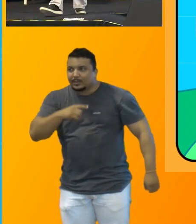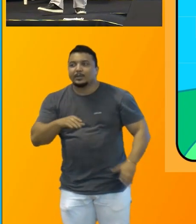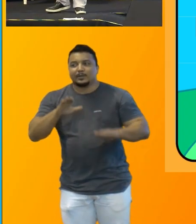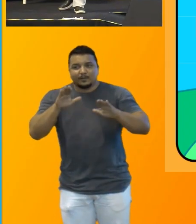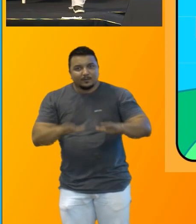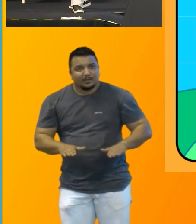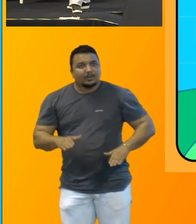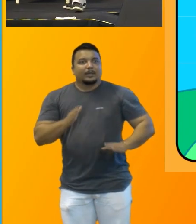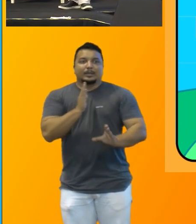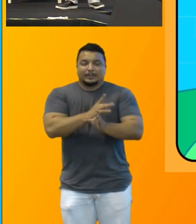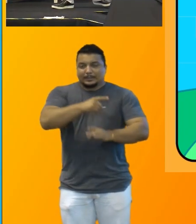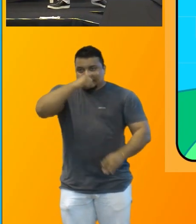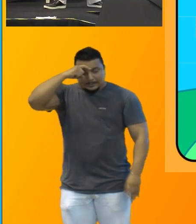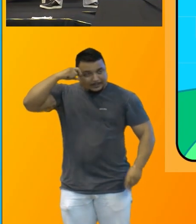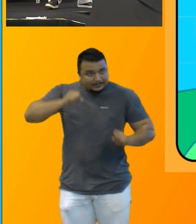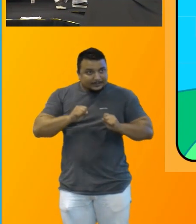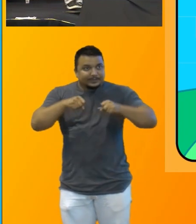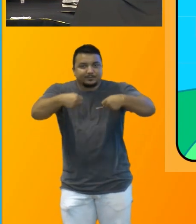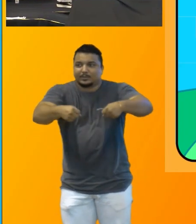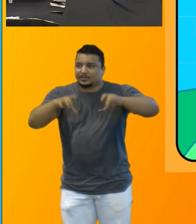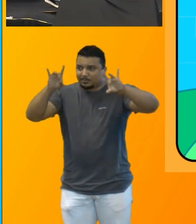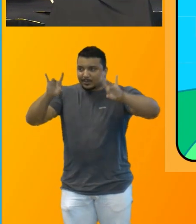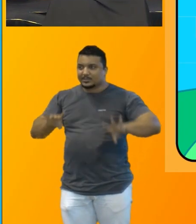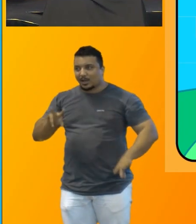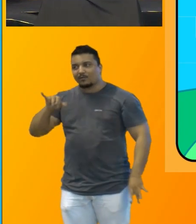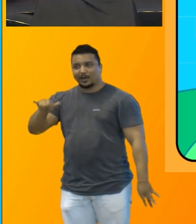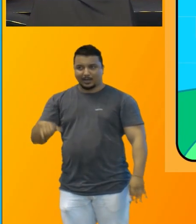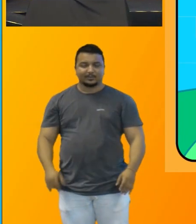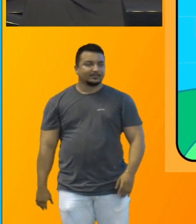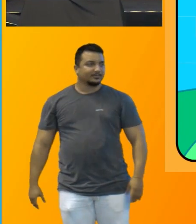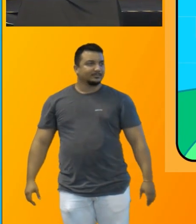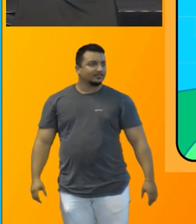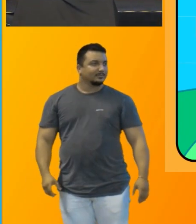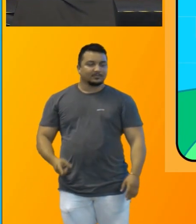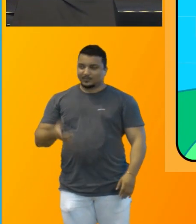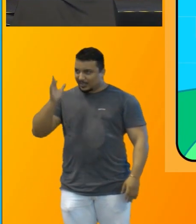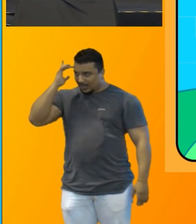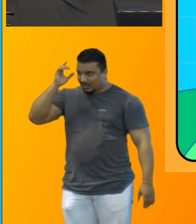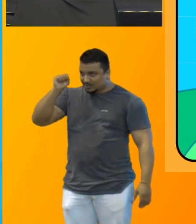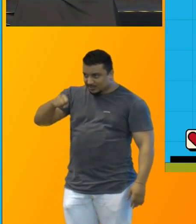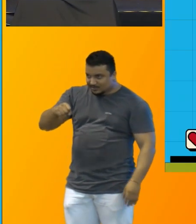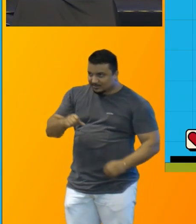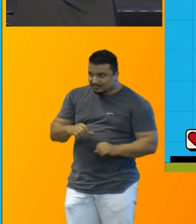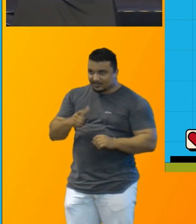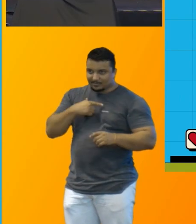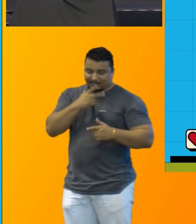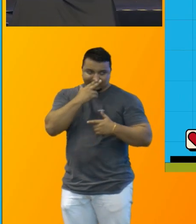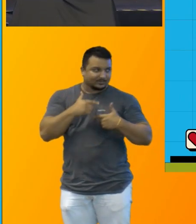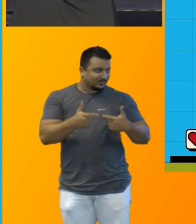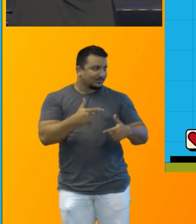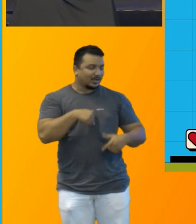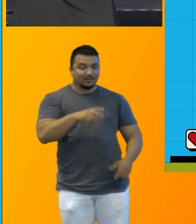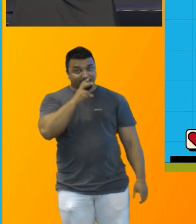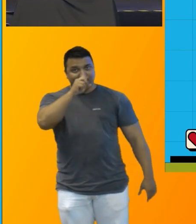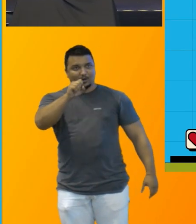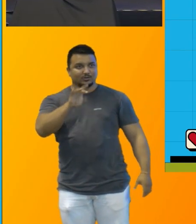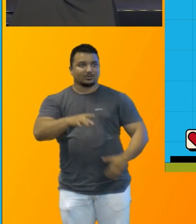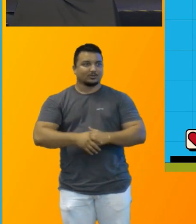que ter uma bênção especial, sim ou não? O que é que vocês acham? Aqui é só para os fortes,